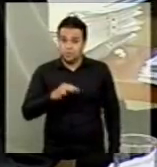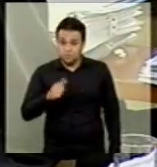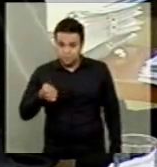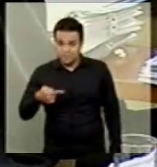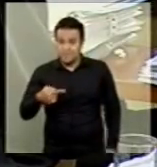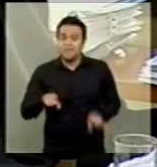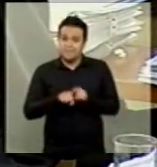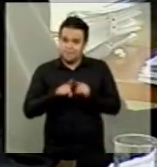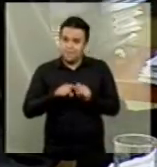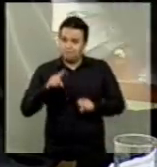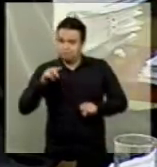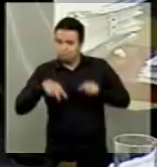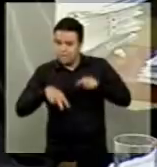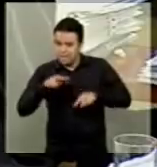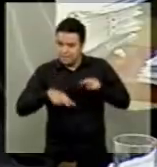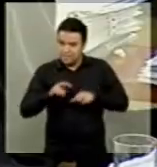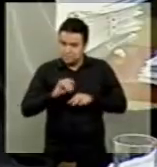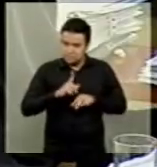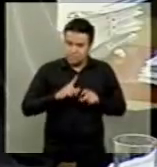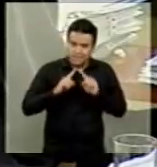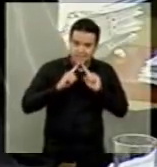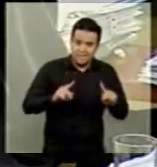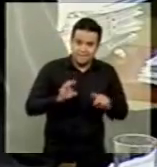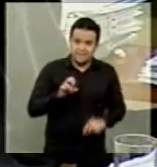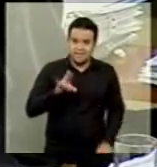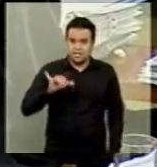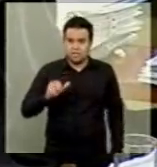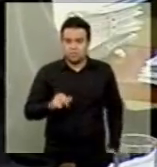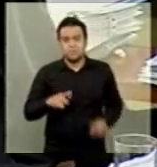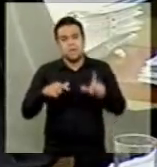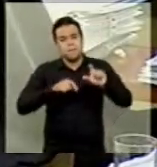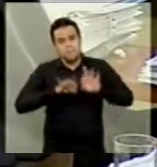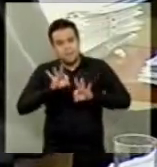de recebimento ou não de denúncia. Preparar relatório e voto e levar à turma.